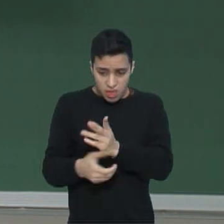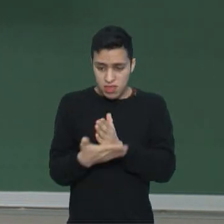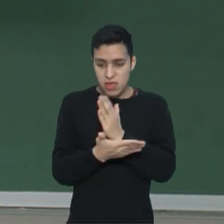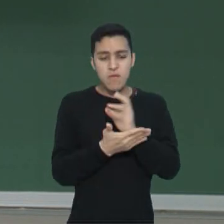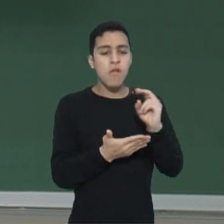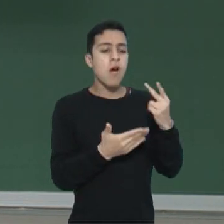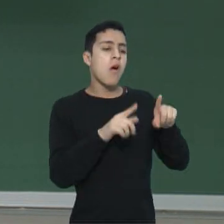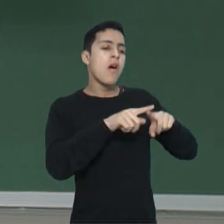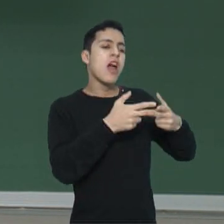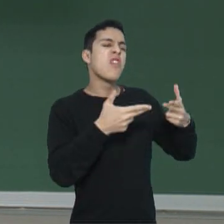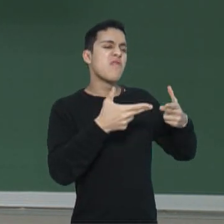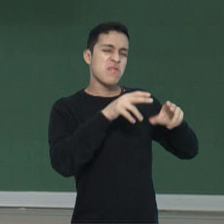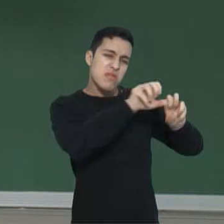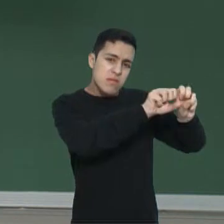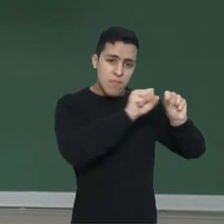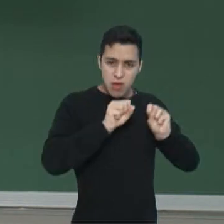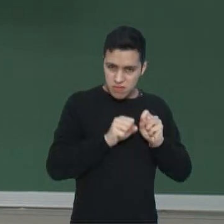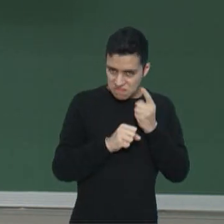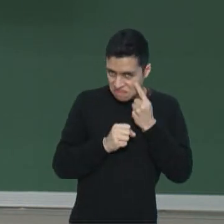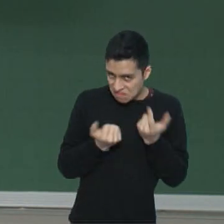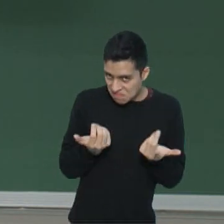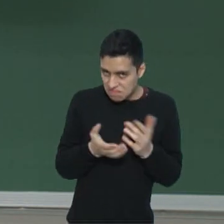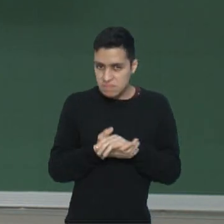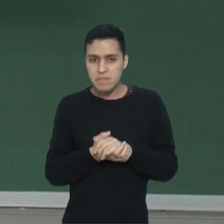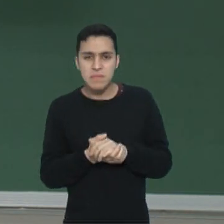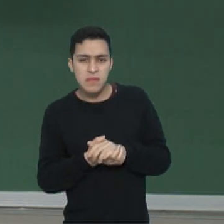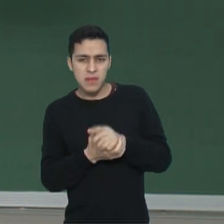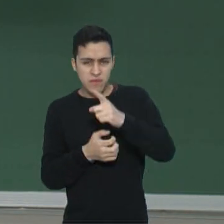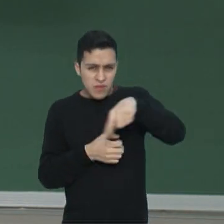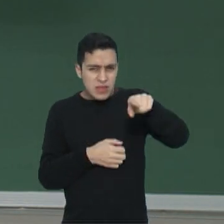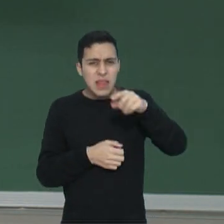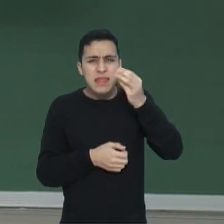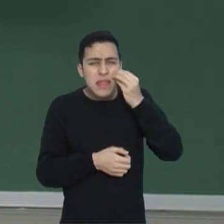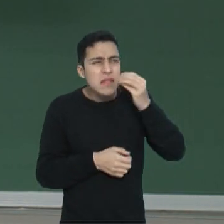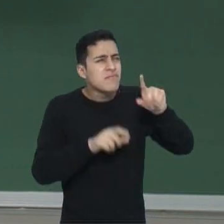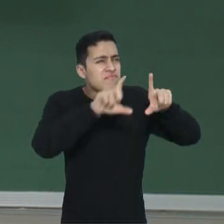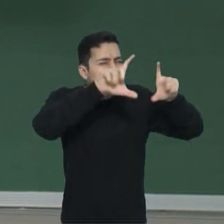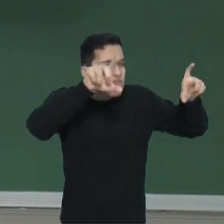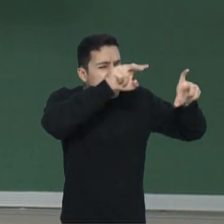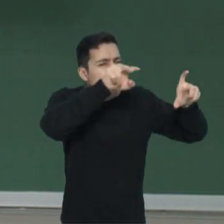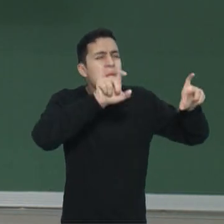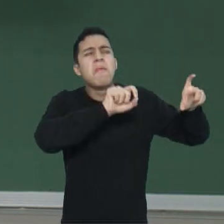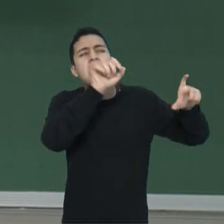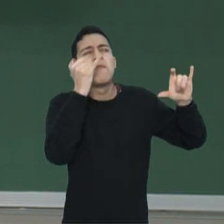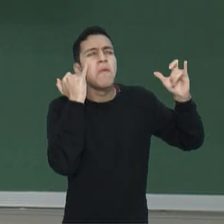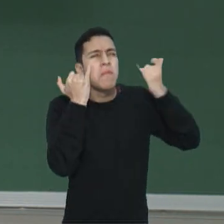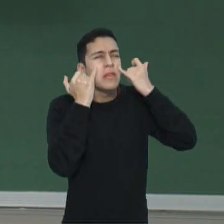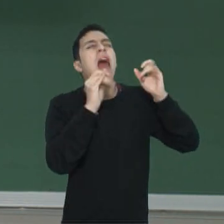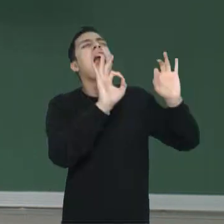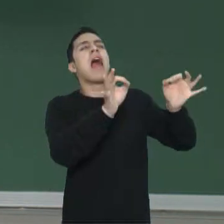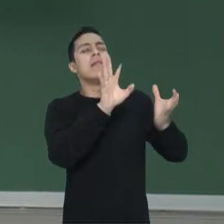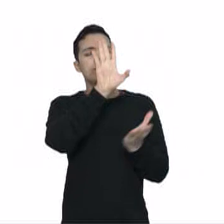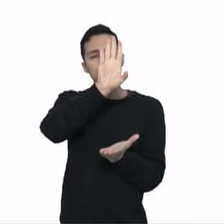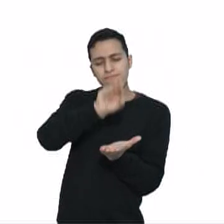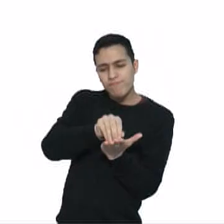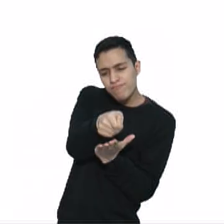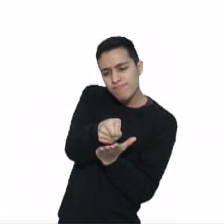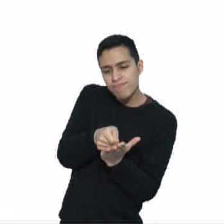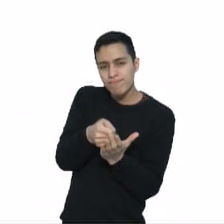recursos subentendida. Perceba essa informação subentendida e anote a sua resposta.